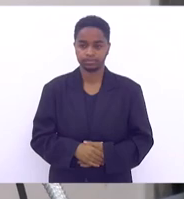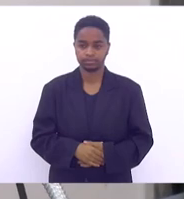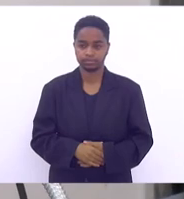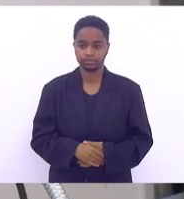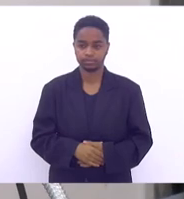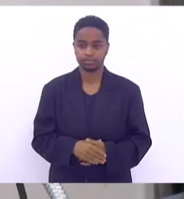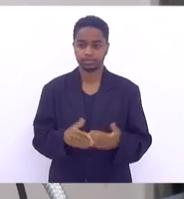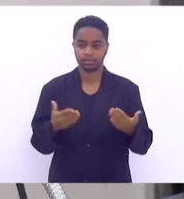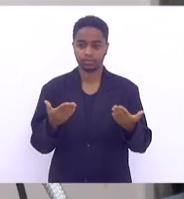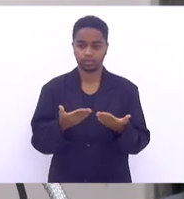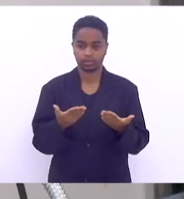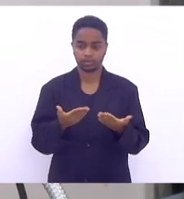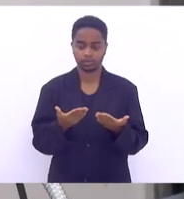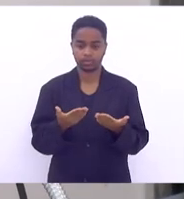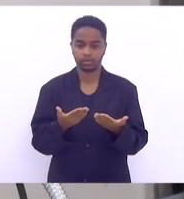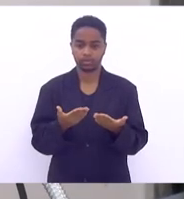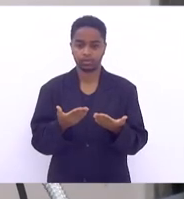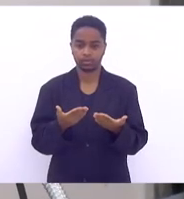Então,